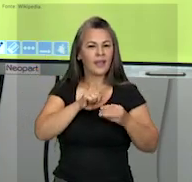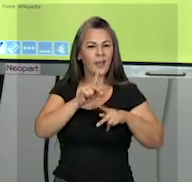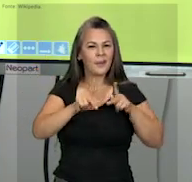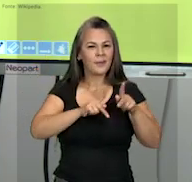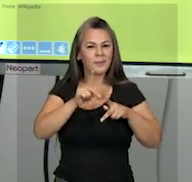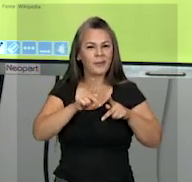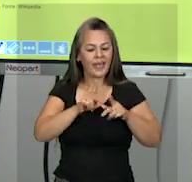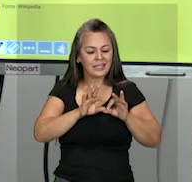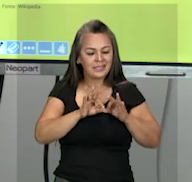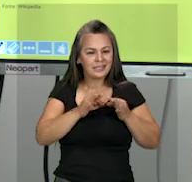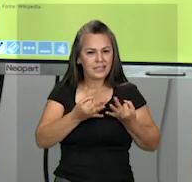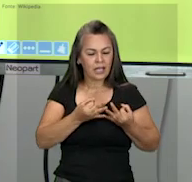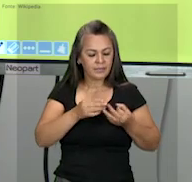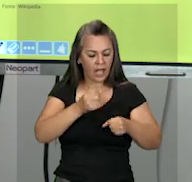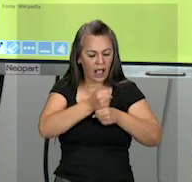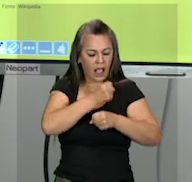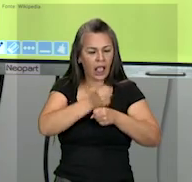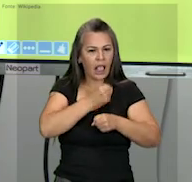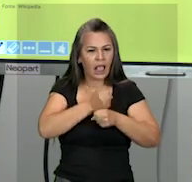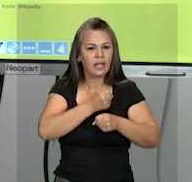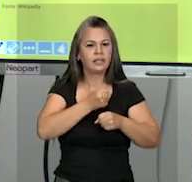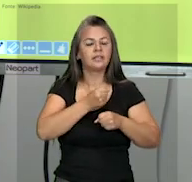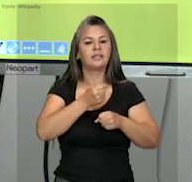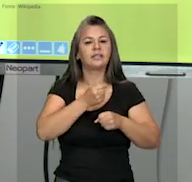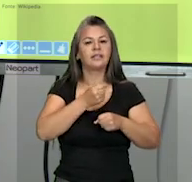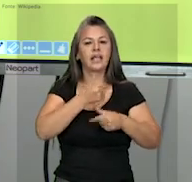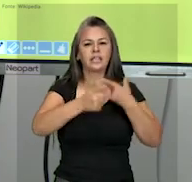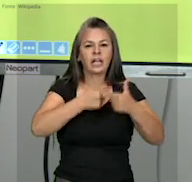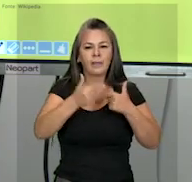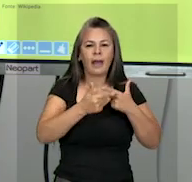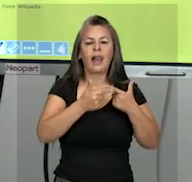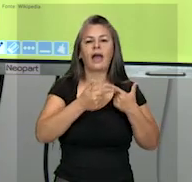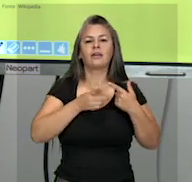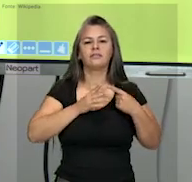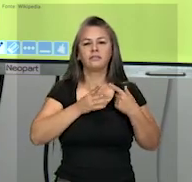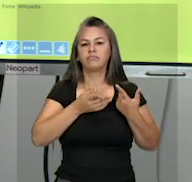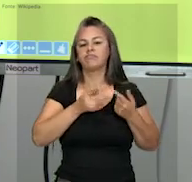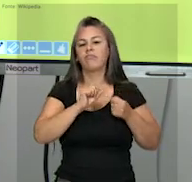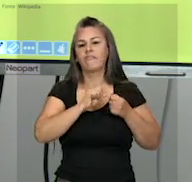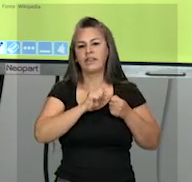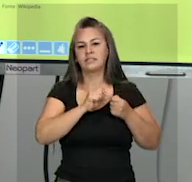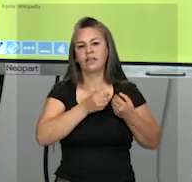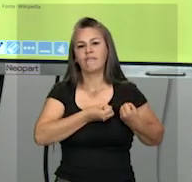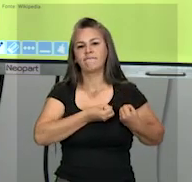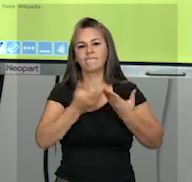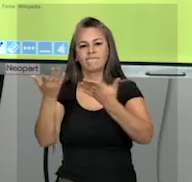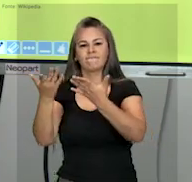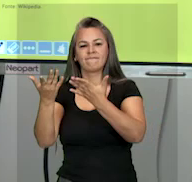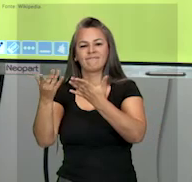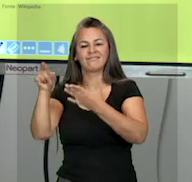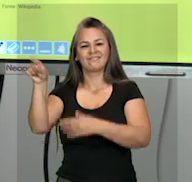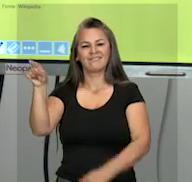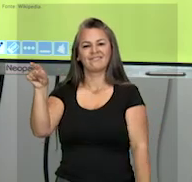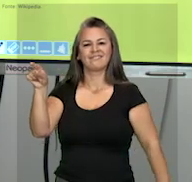asiáticos. Então, a partir da década de 80, os tigres asiáticos se industrializam muito rápido, não com a indústria nacional, mas com a indústria